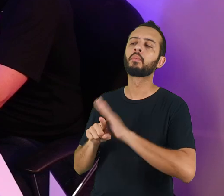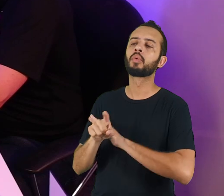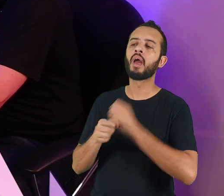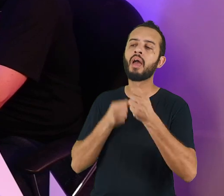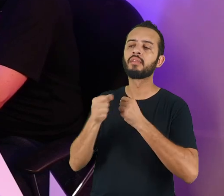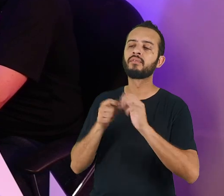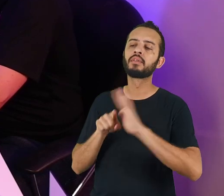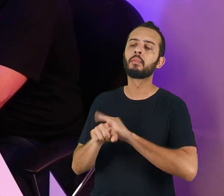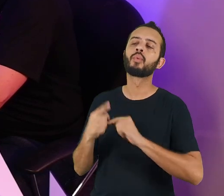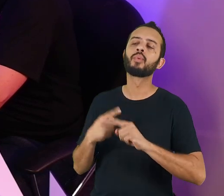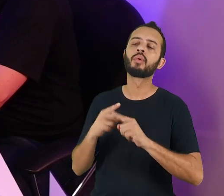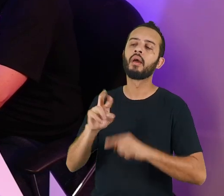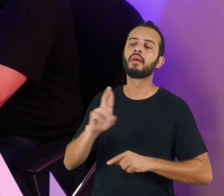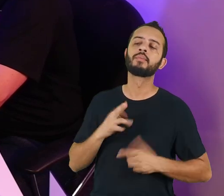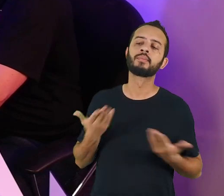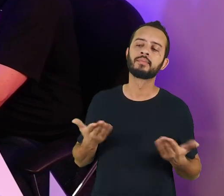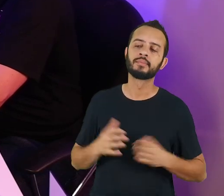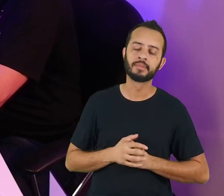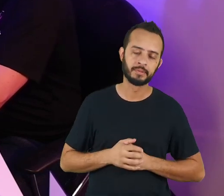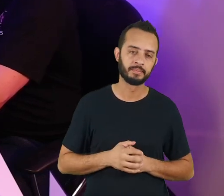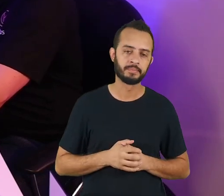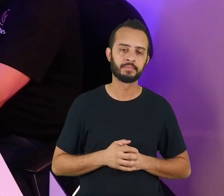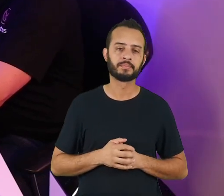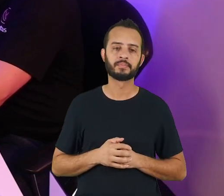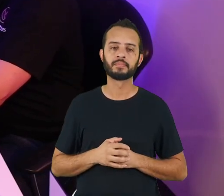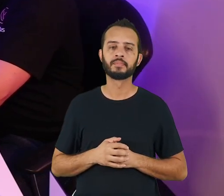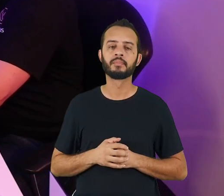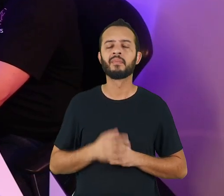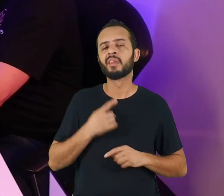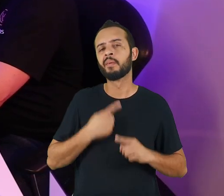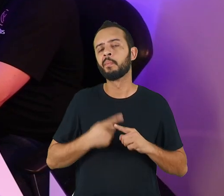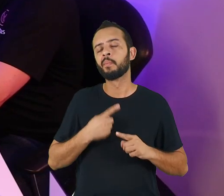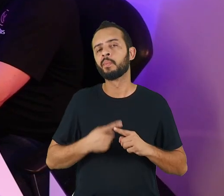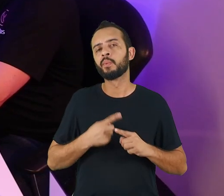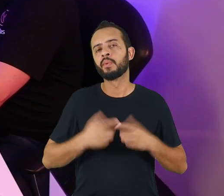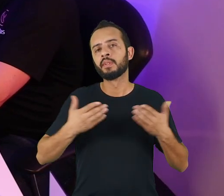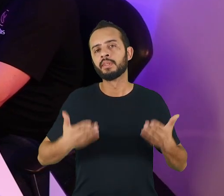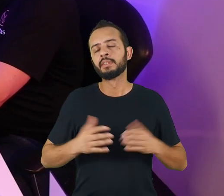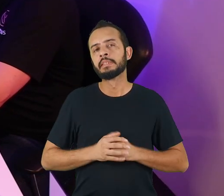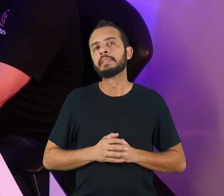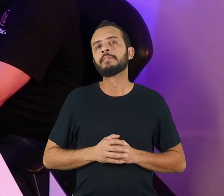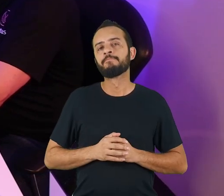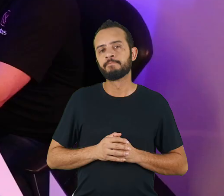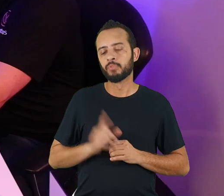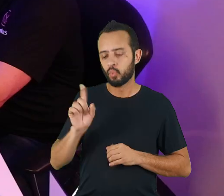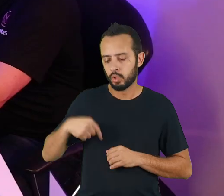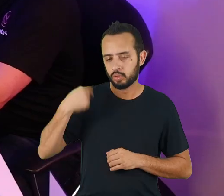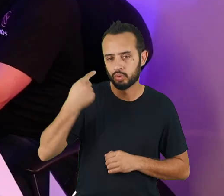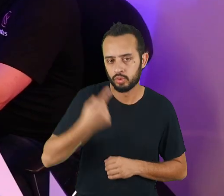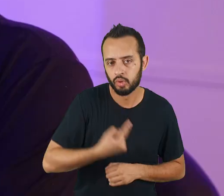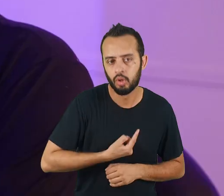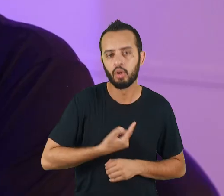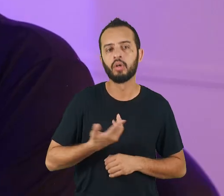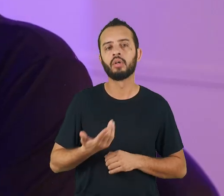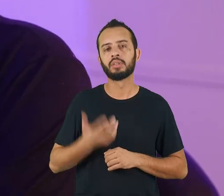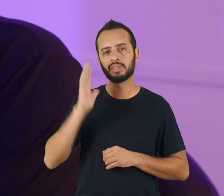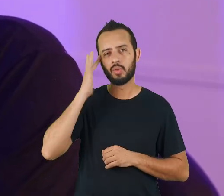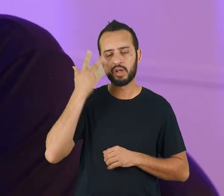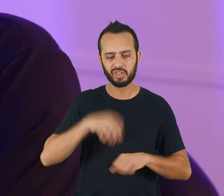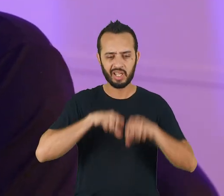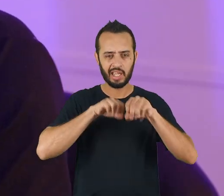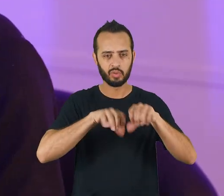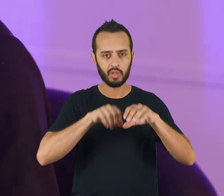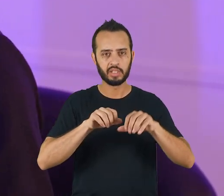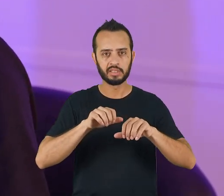entrevistando agora é por que que você acha que vai ser mais Marcelo por e quando a gente eu acho que a